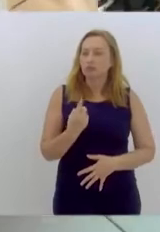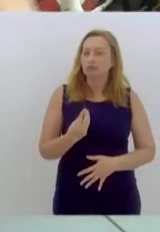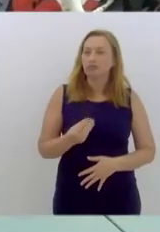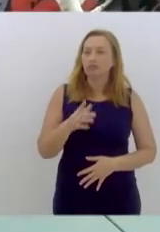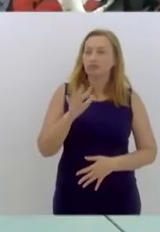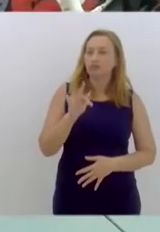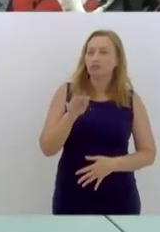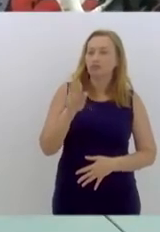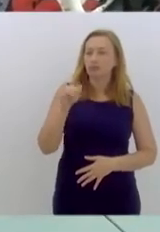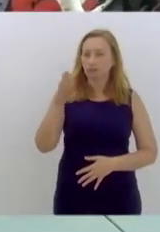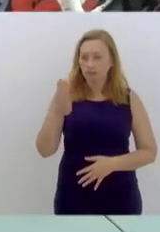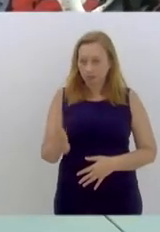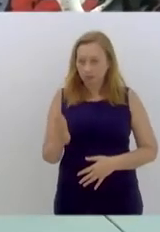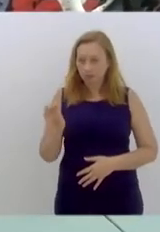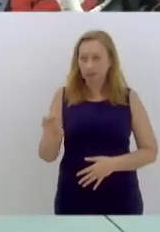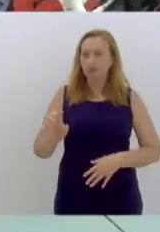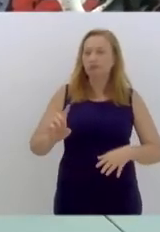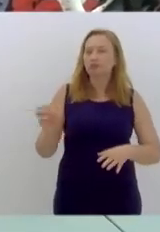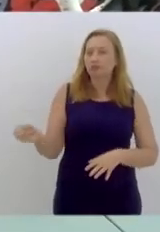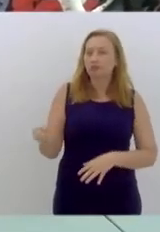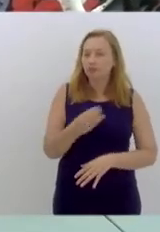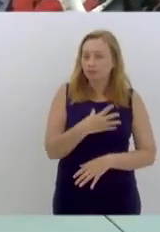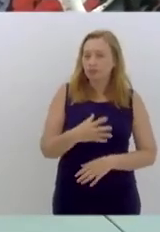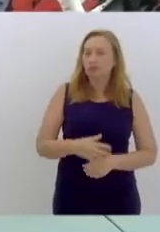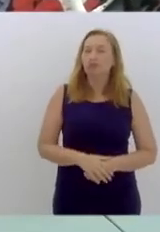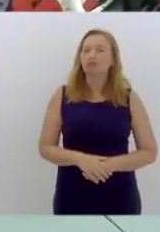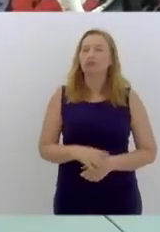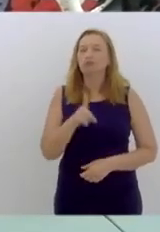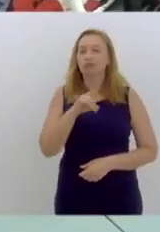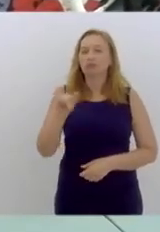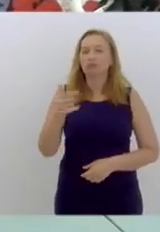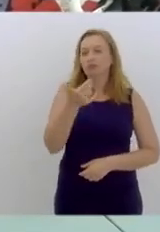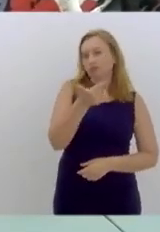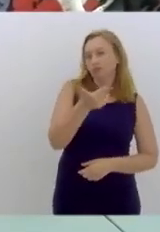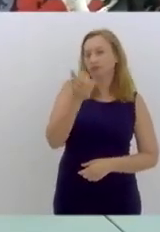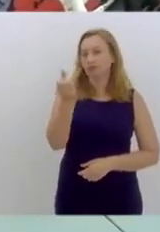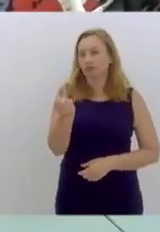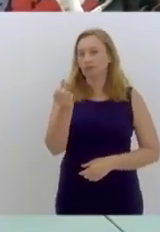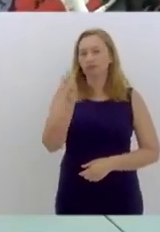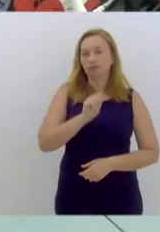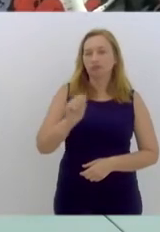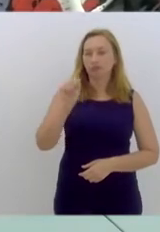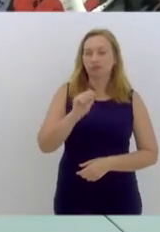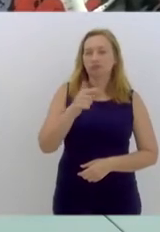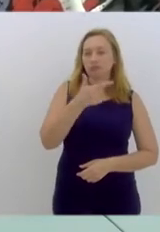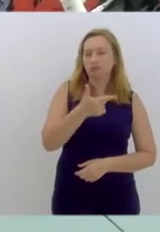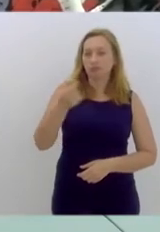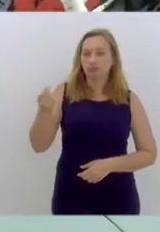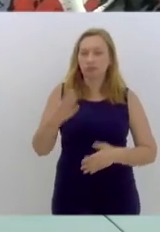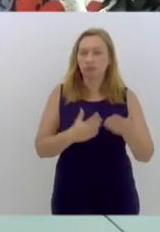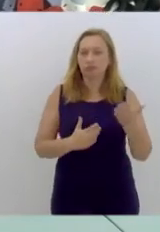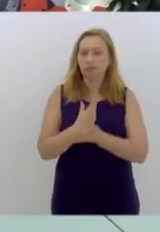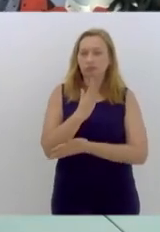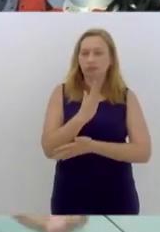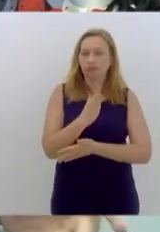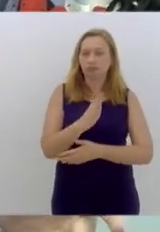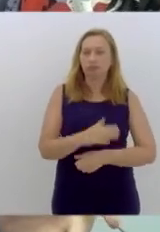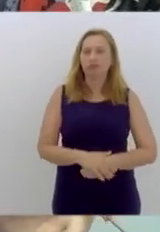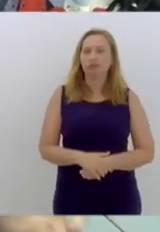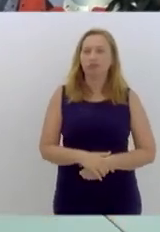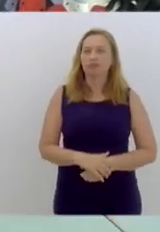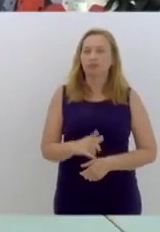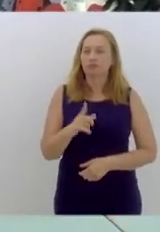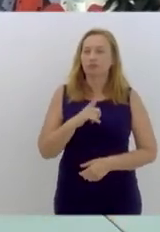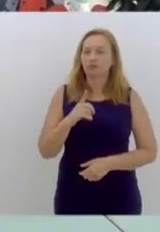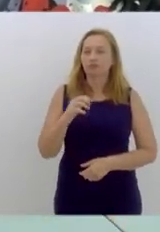Fundeb, com o novo Fundeb, no dia 26 de agosto de 2020, sendo aprovado, passa a se ter,